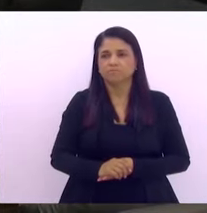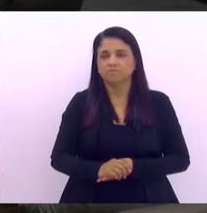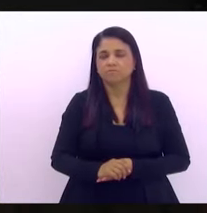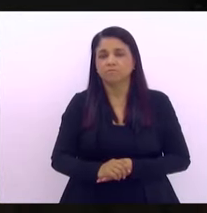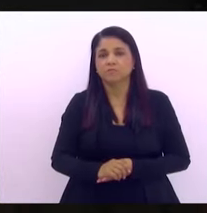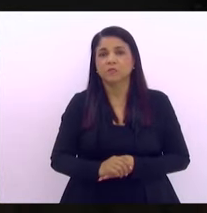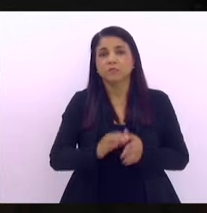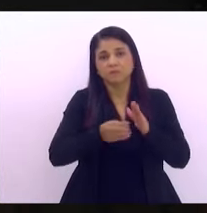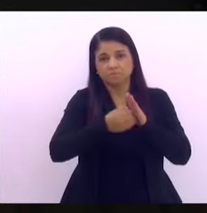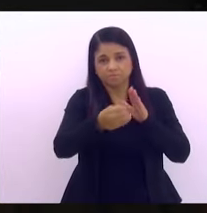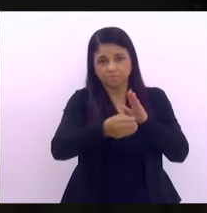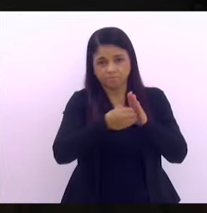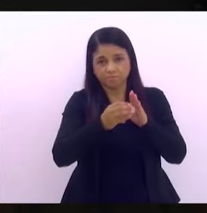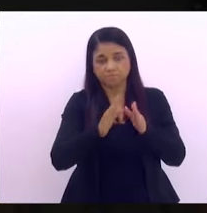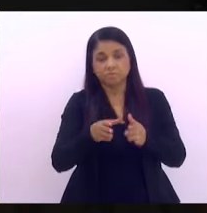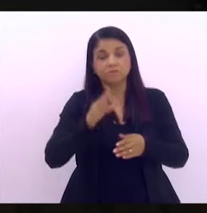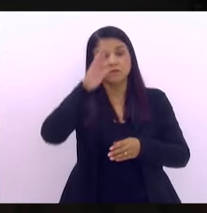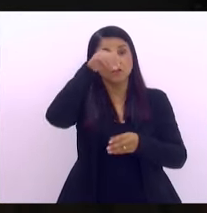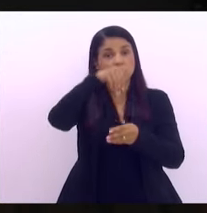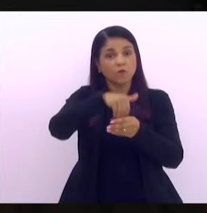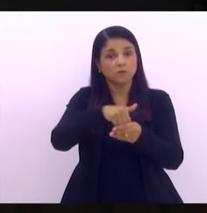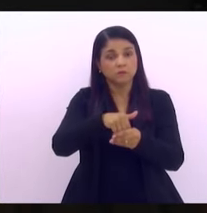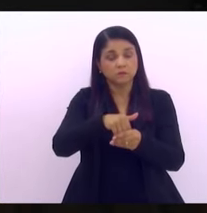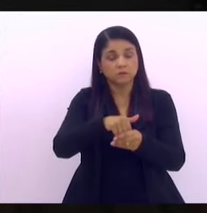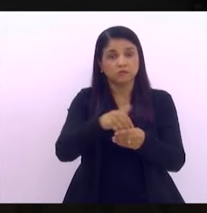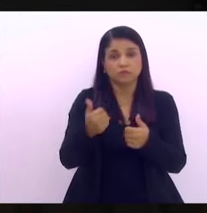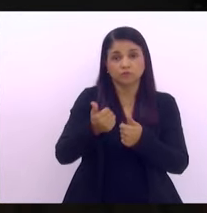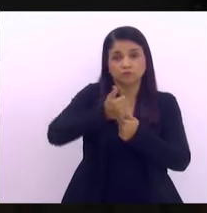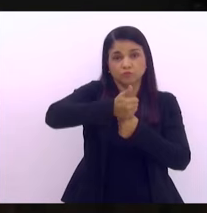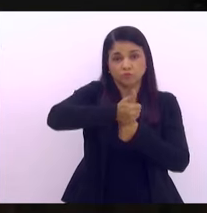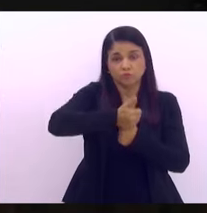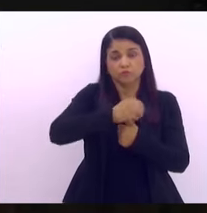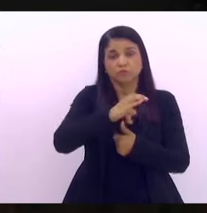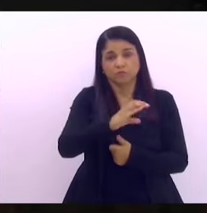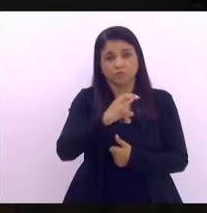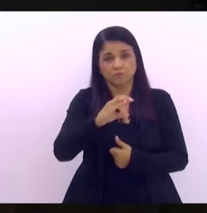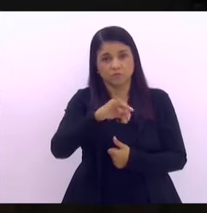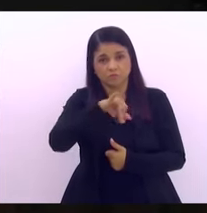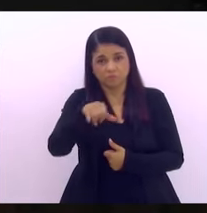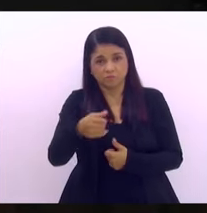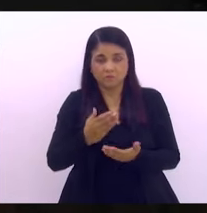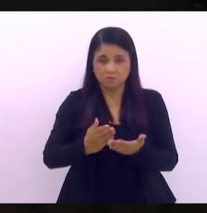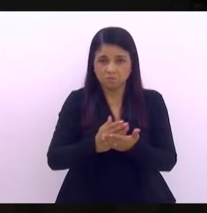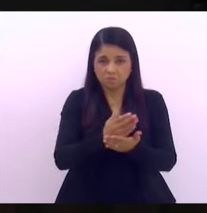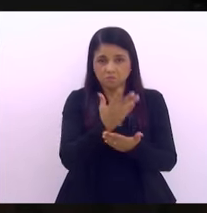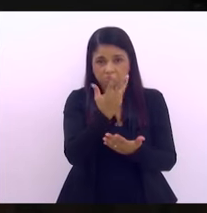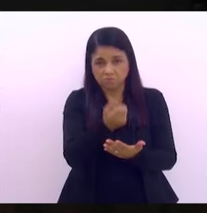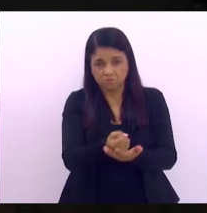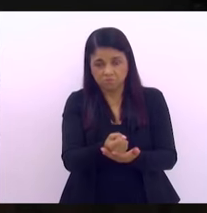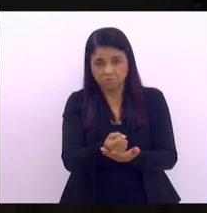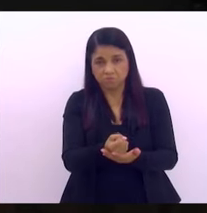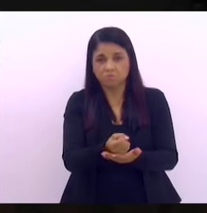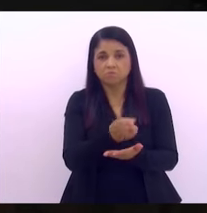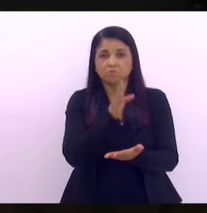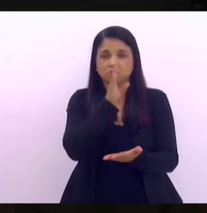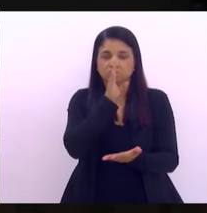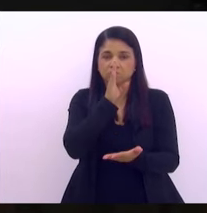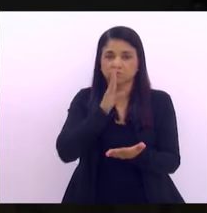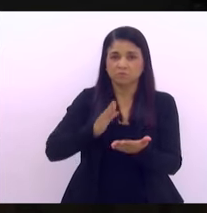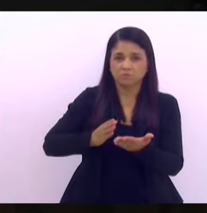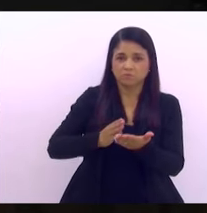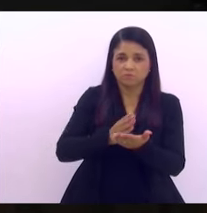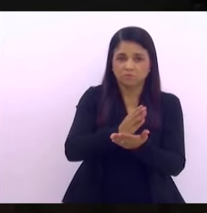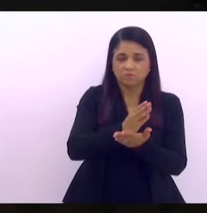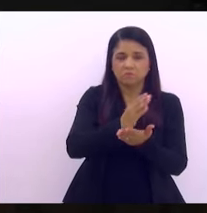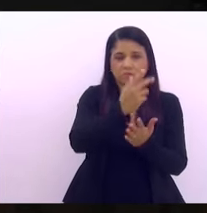Com os pareceres emitidos em votação, o substitutivo da CCJ. Senhores que aprovam, permaneçam como estão. Aprovado. Vai